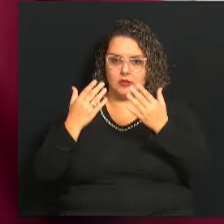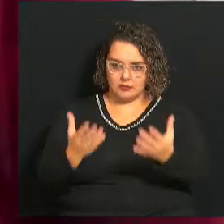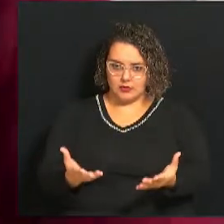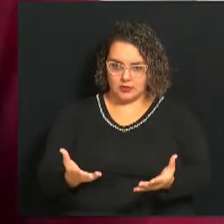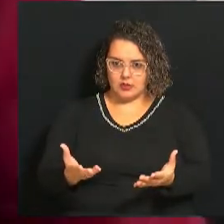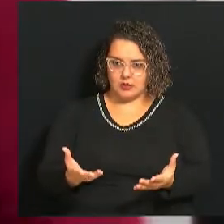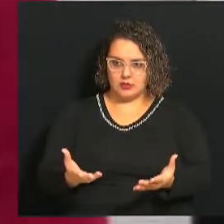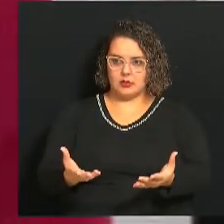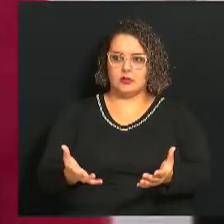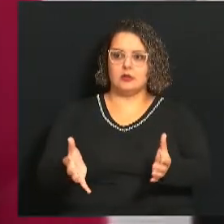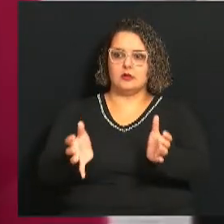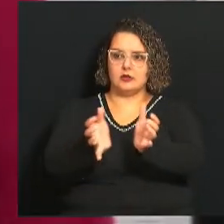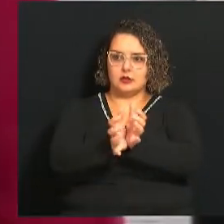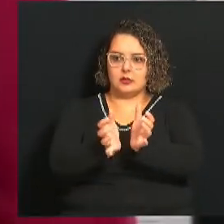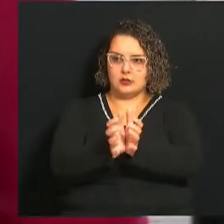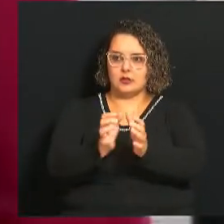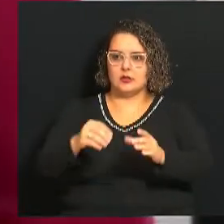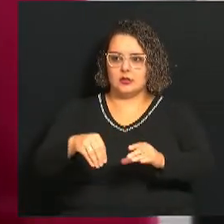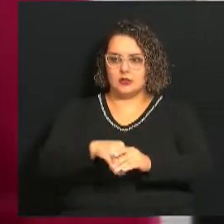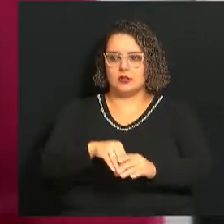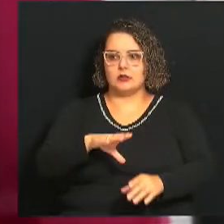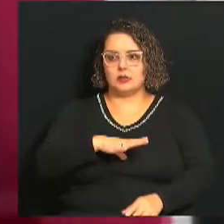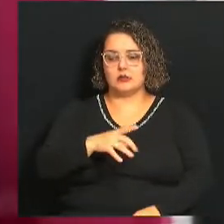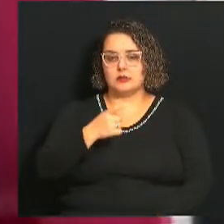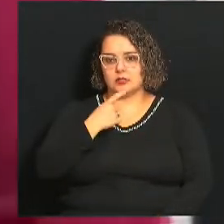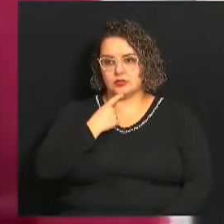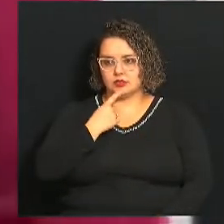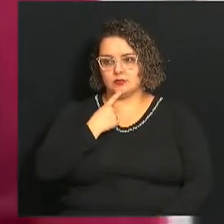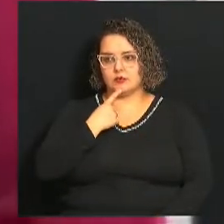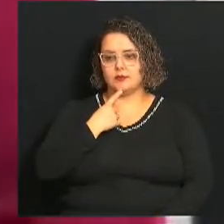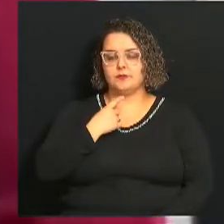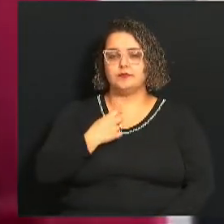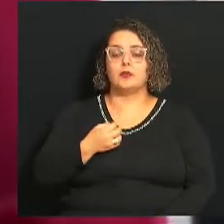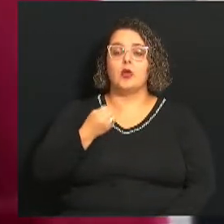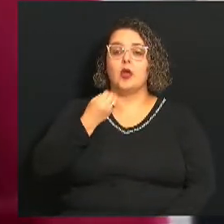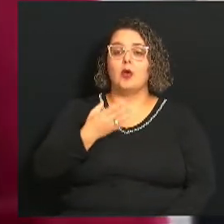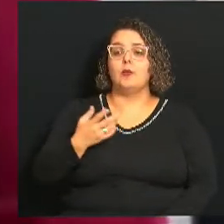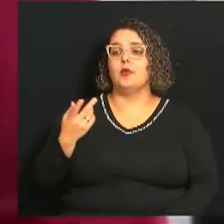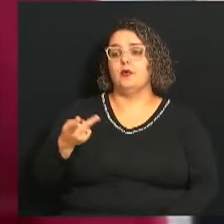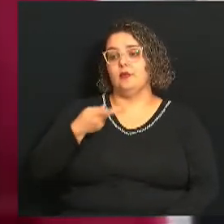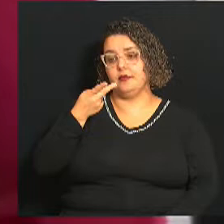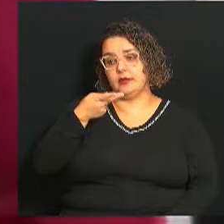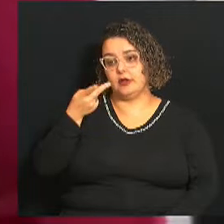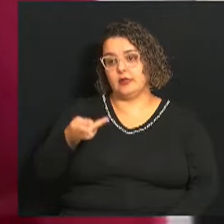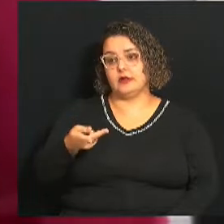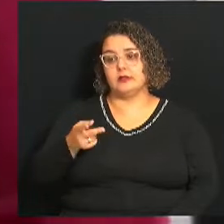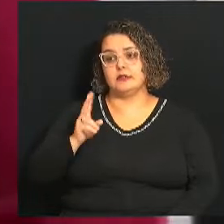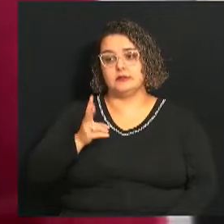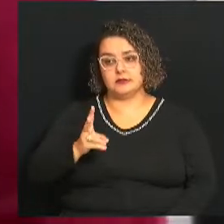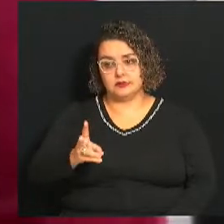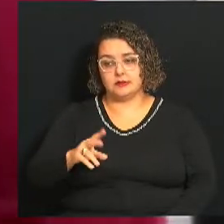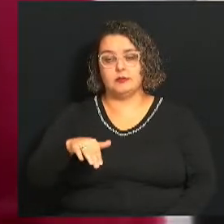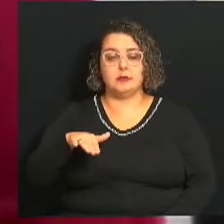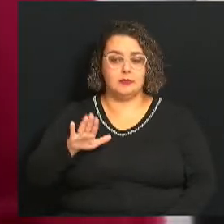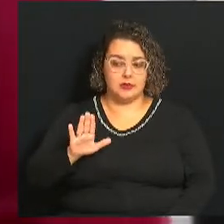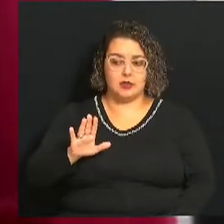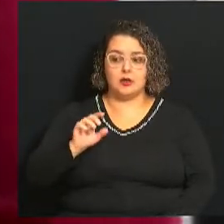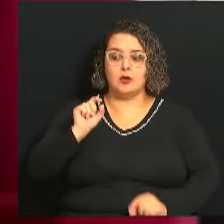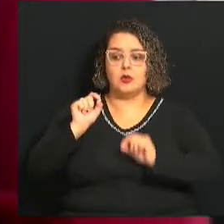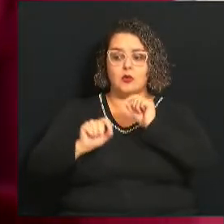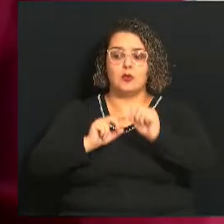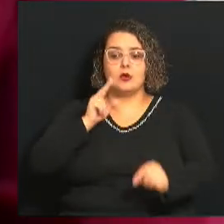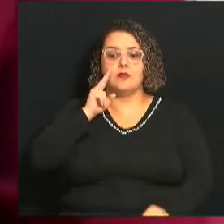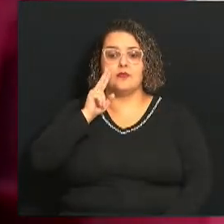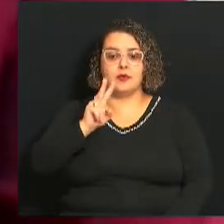seu time, aqui dentro da cidade de Campinas. É bom ressaltar que, cada vez mais, o que nós temos visto em Campinas e